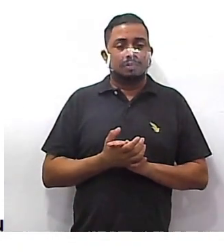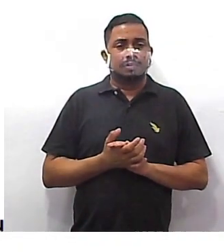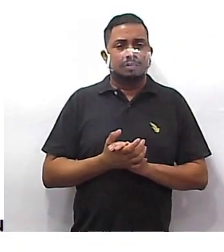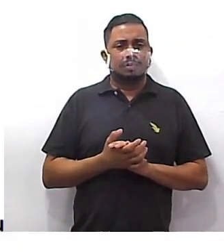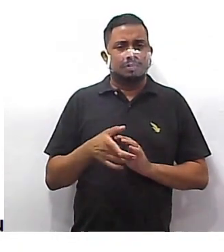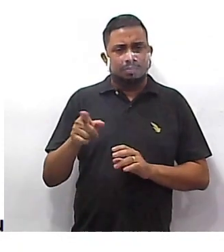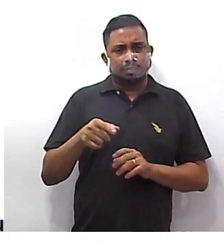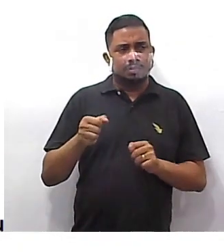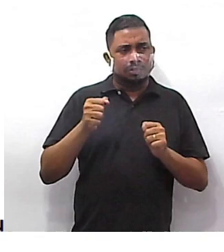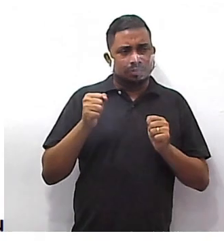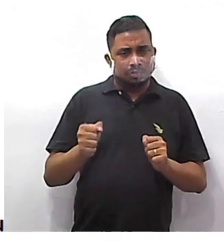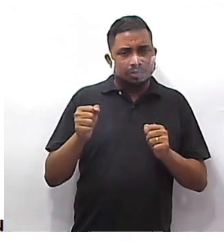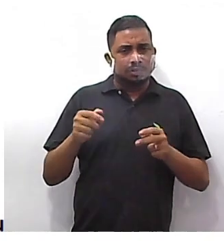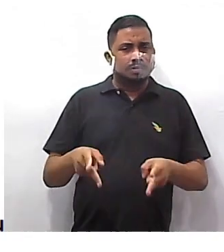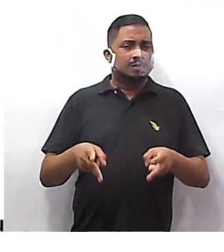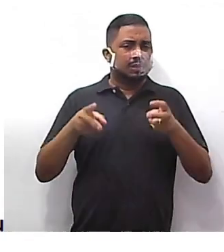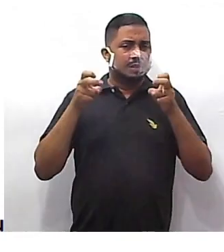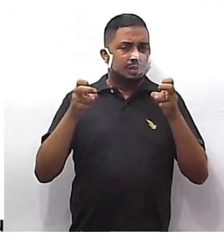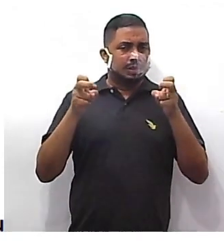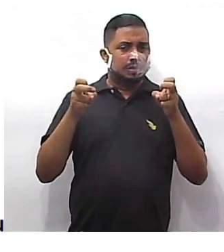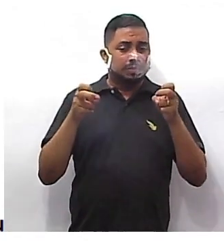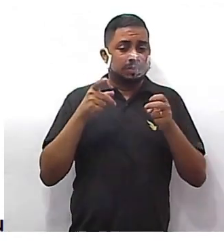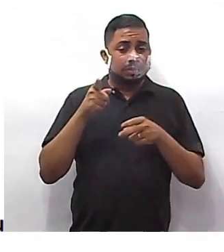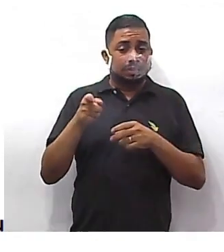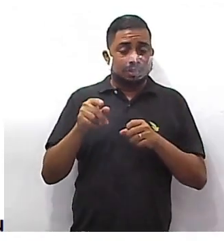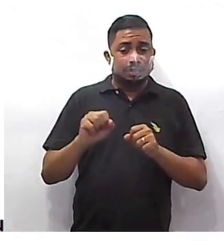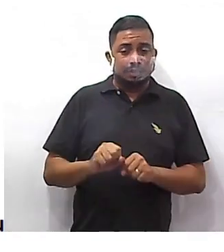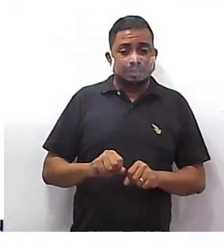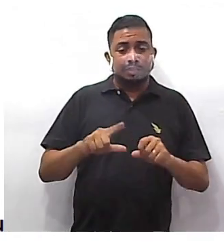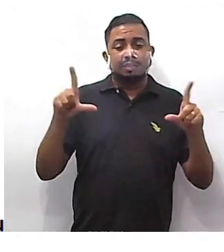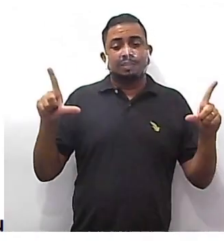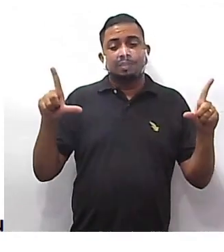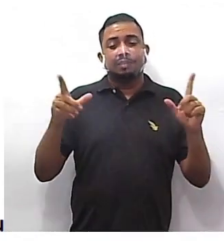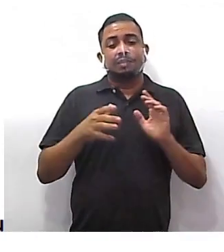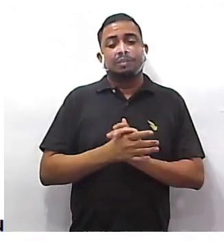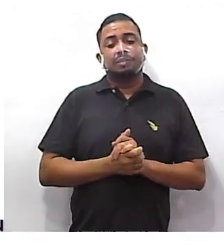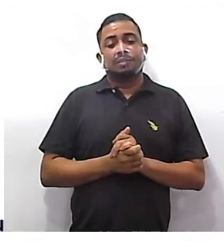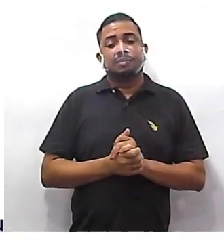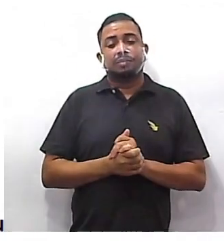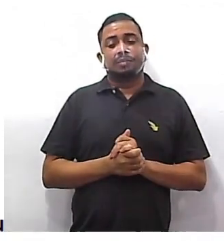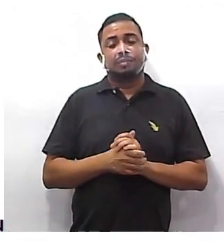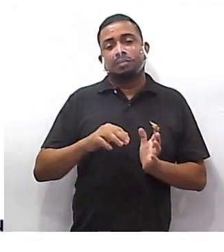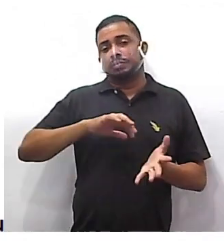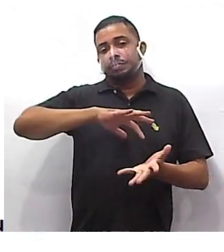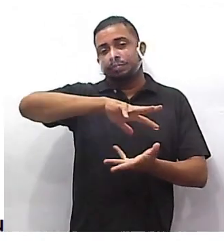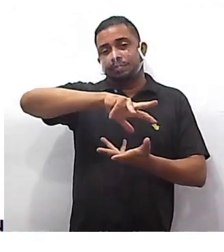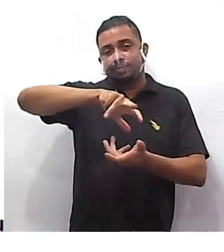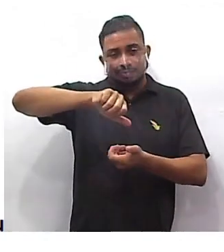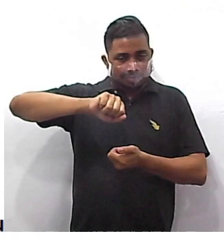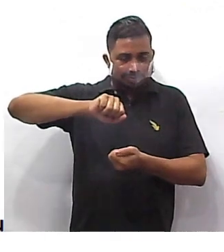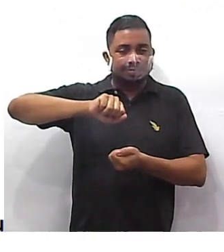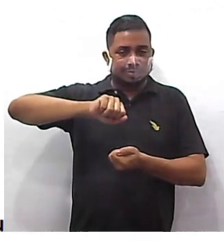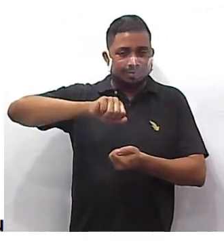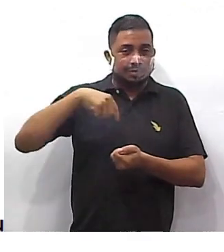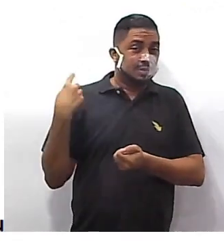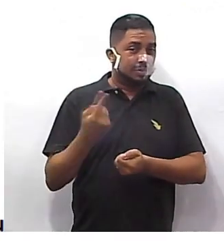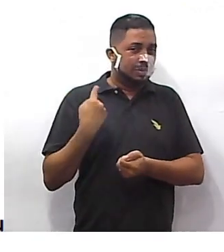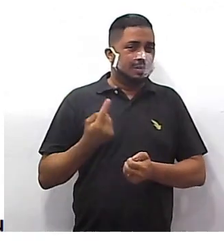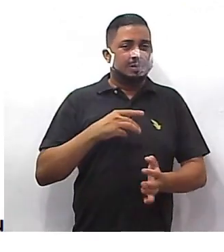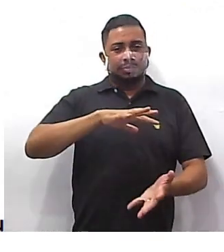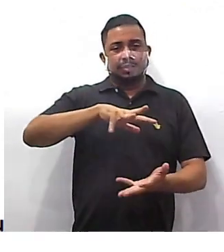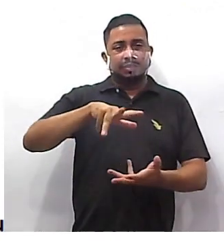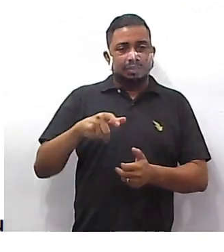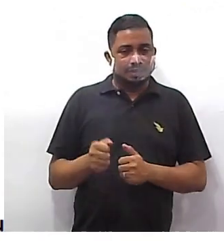vocês podem perceber, né, nessa imagem desse slide, né, que é o planeta Terra, né, o nosso planeta Terra,